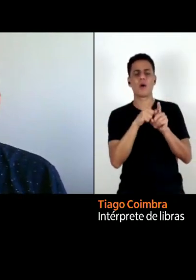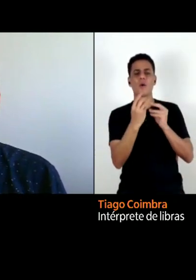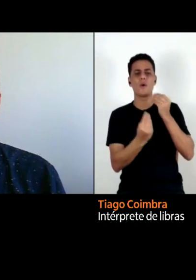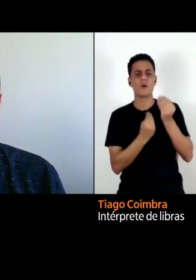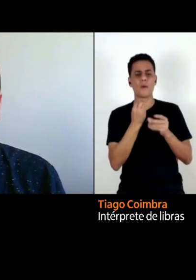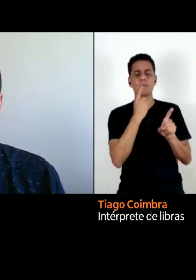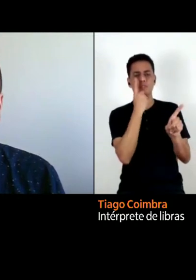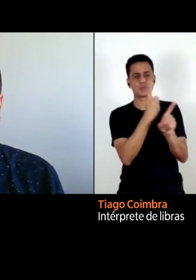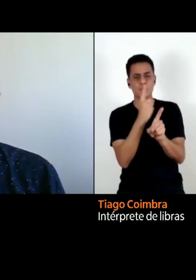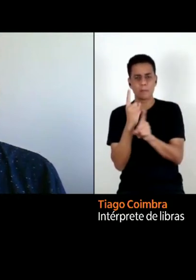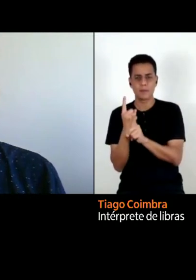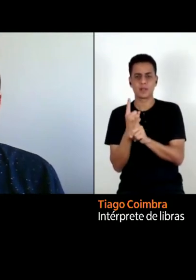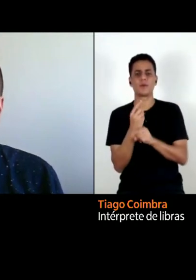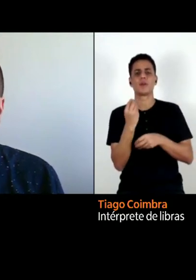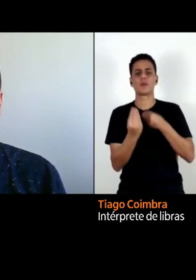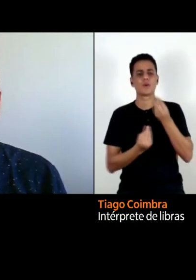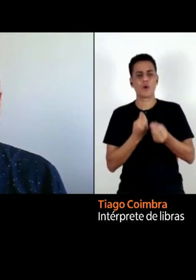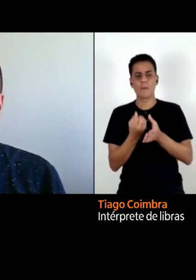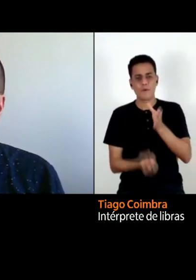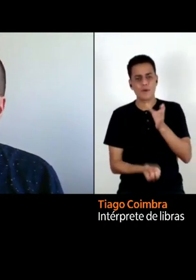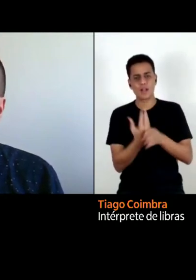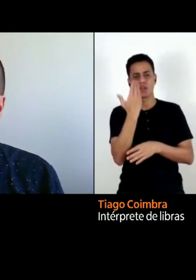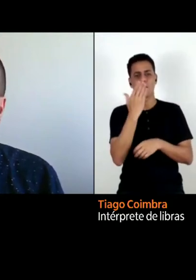nascimento do cinema brasileiro, em